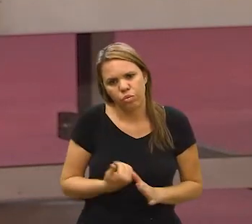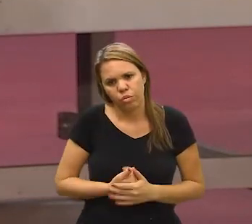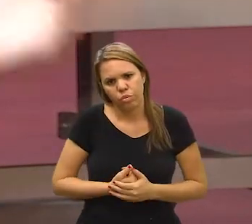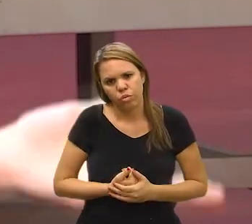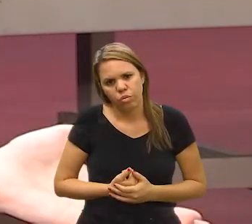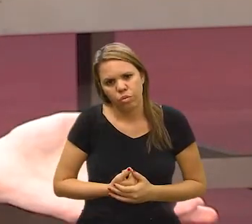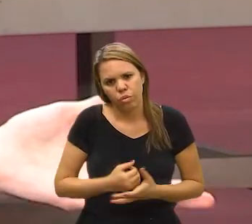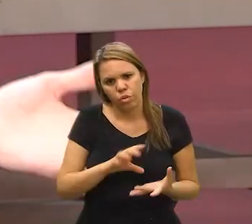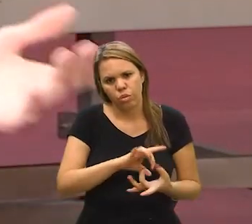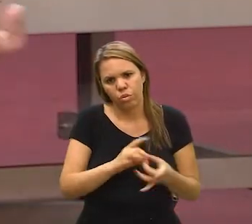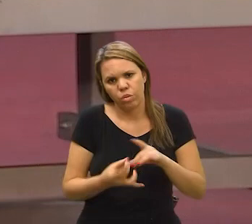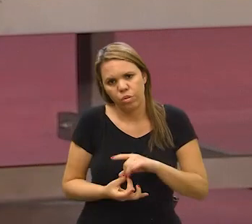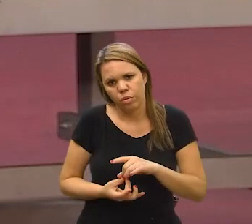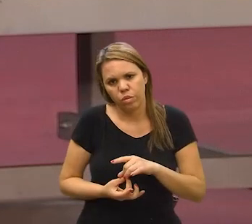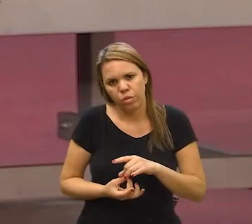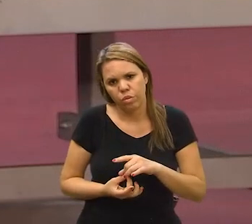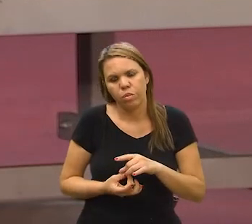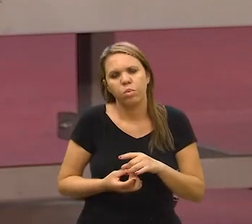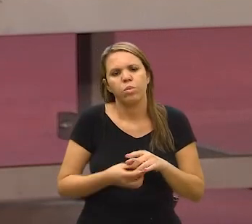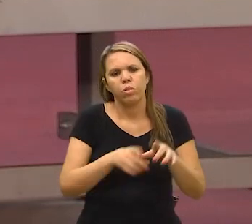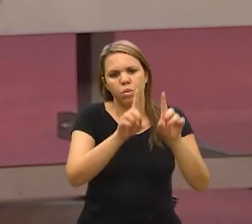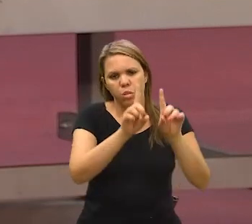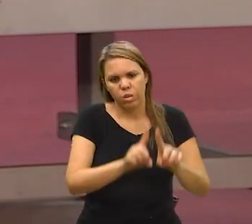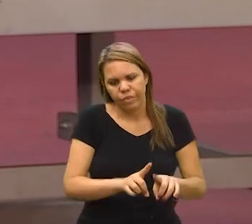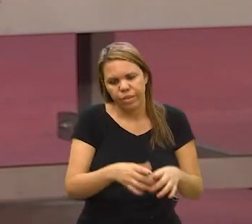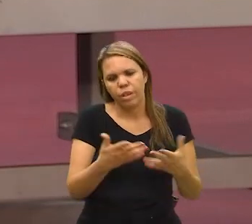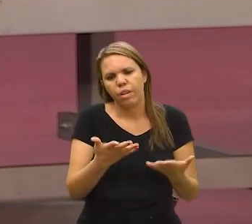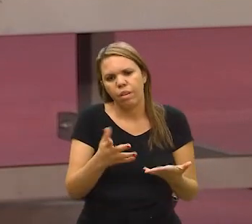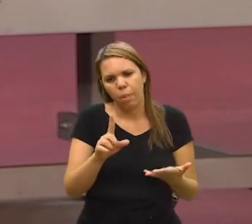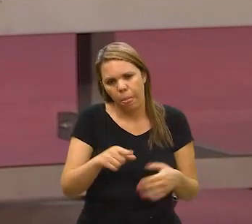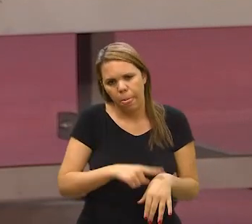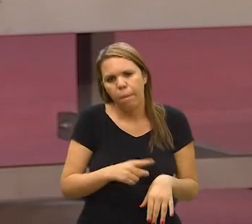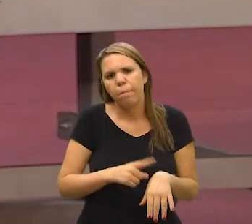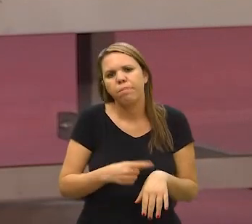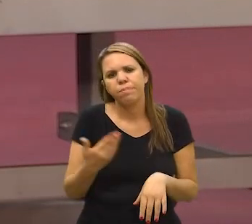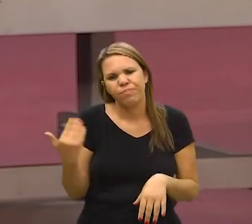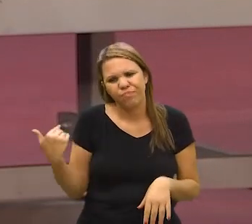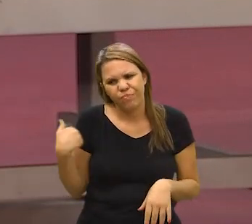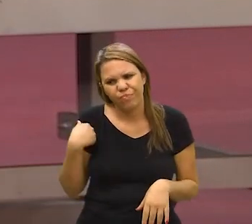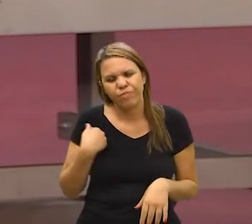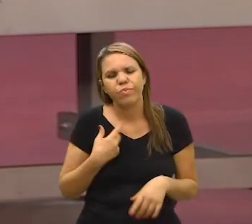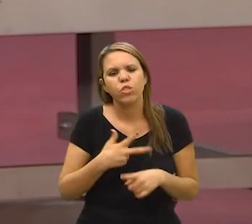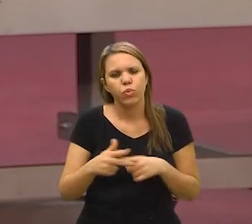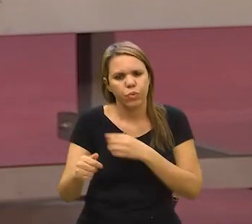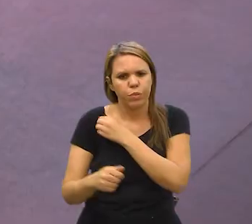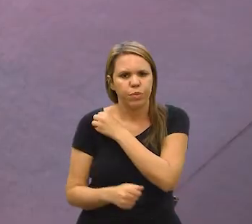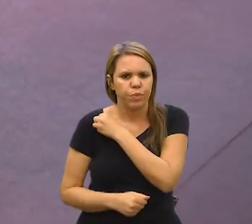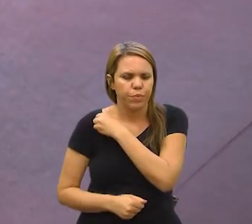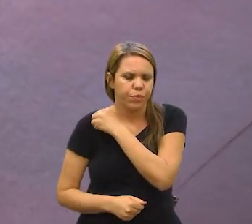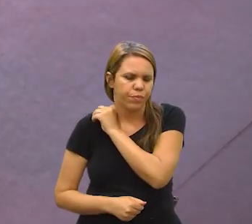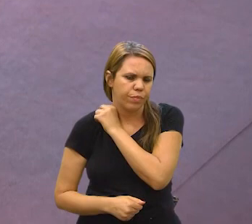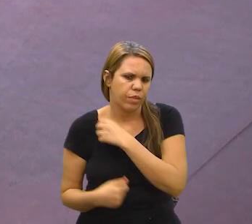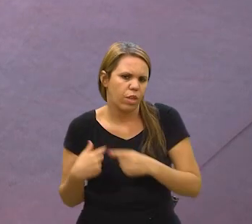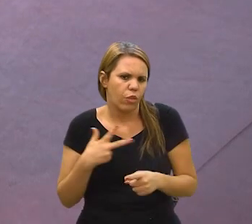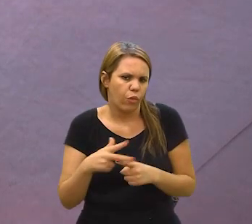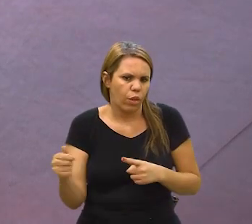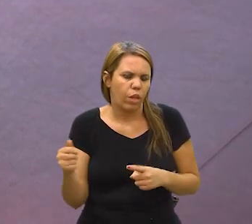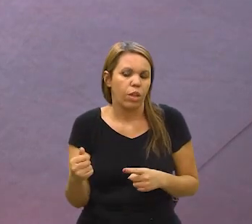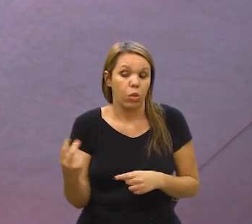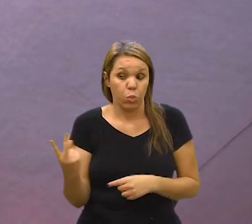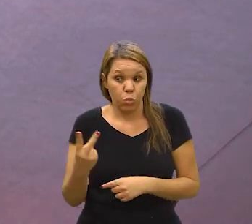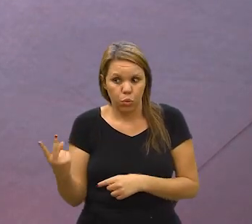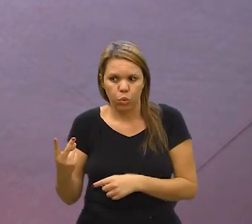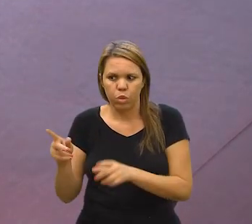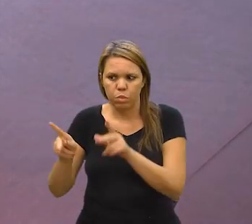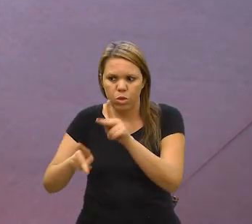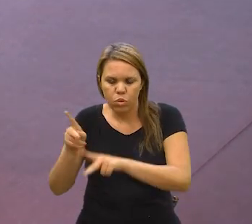alto rendimento, tanto olímpico quanto paralímpico. Mas esse foi um momento de muita superação, porque a gente estava ganhando o jogo